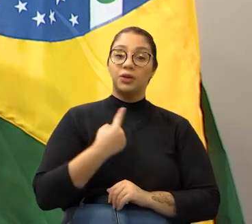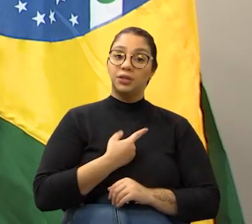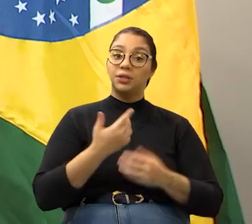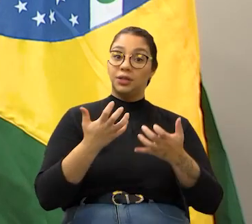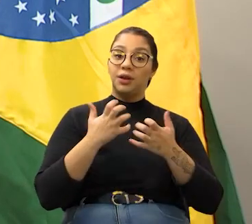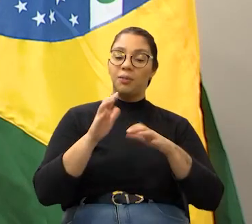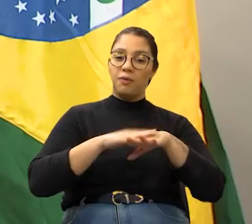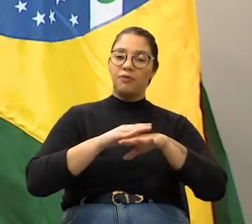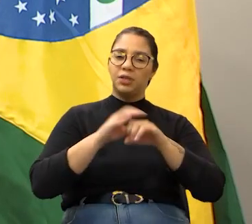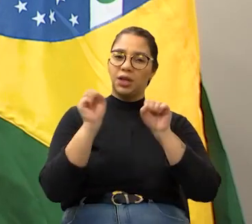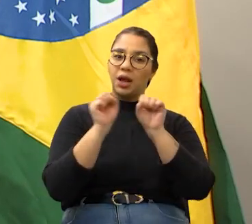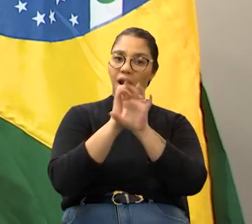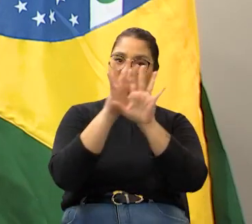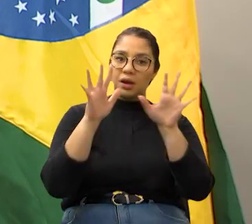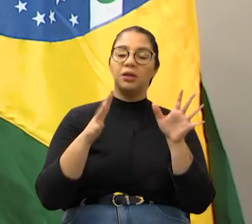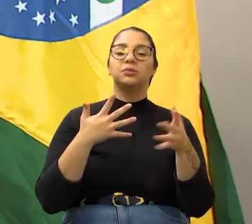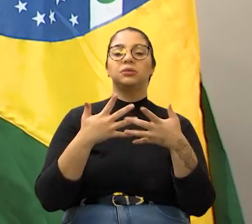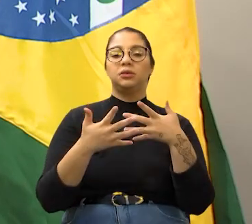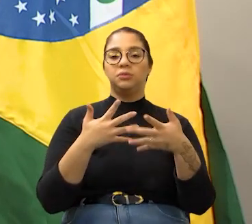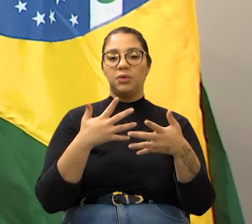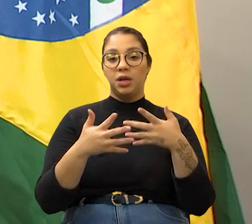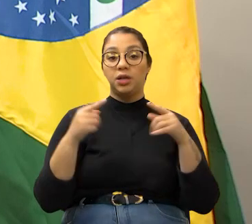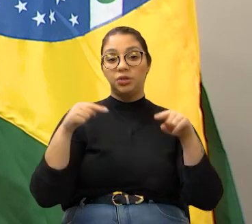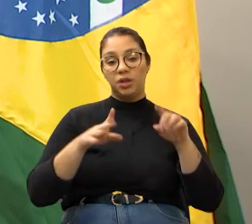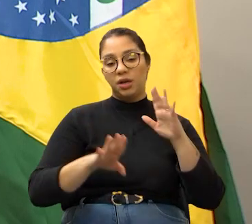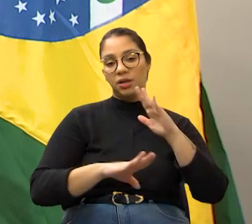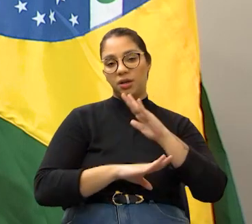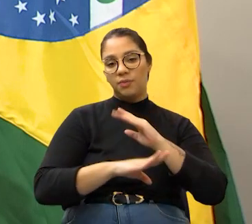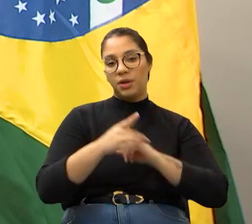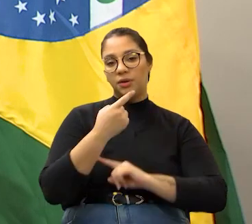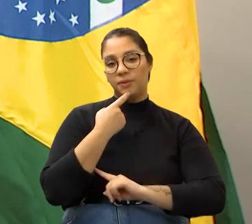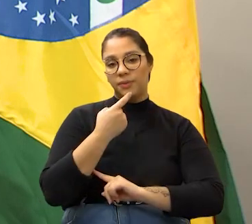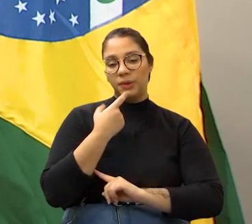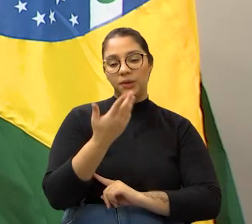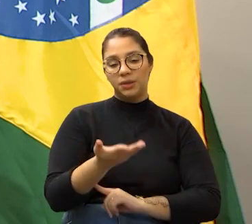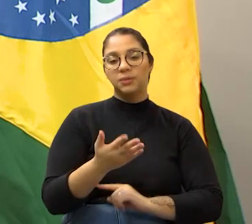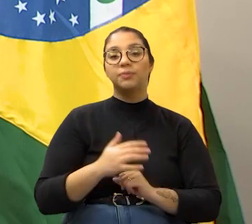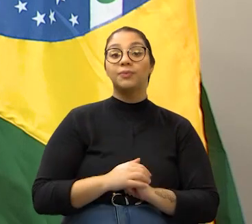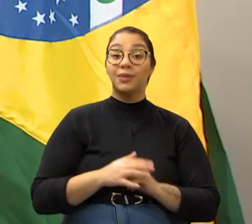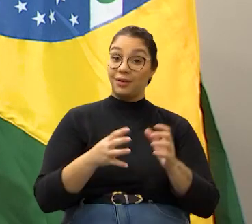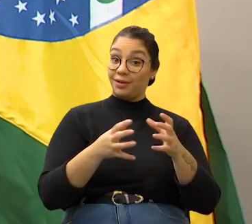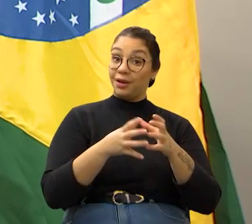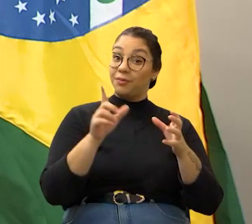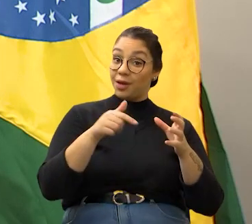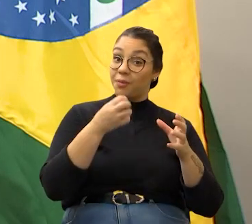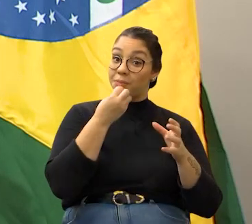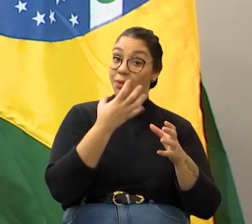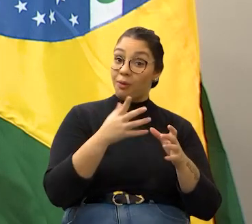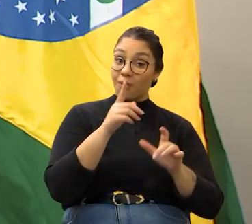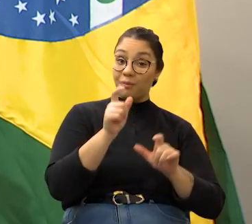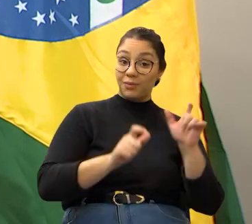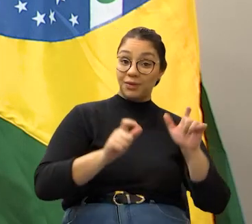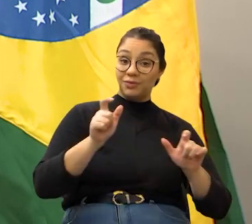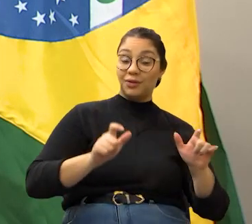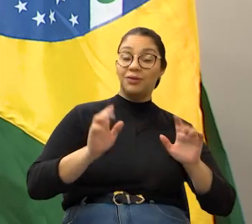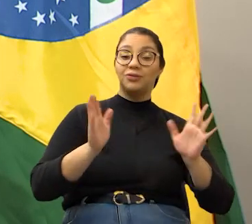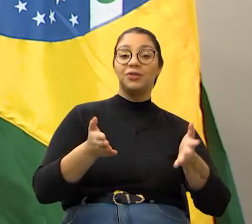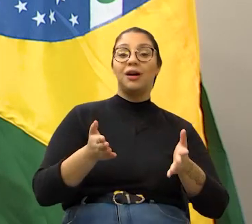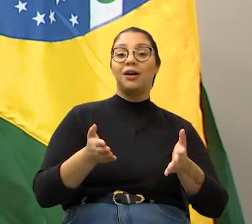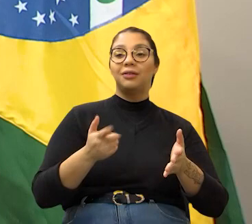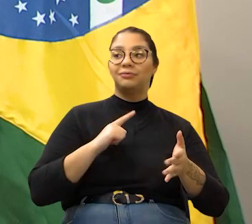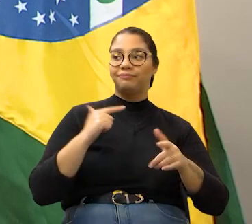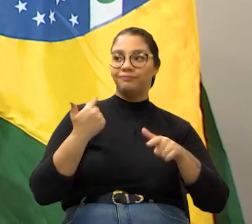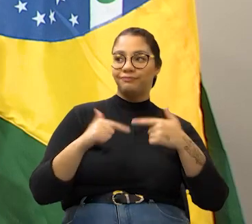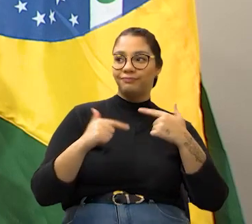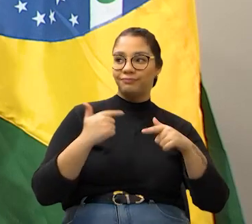seja feito assim, com bastante clareza, transparência na Câmara de Campinas. E a equipe é boa, viu? O pessoal